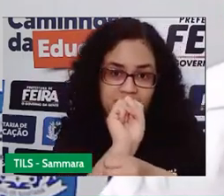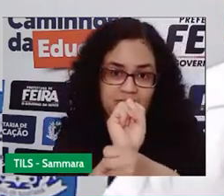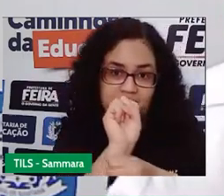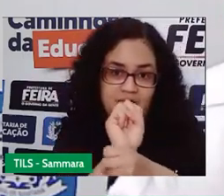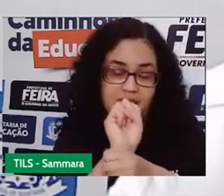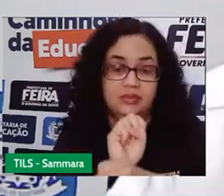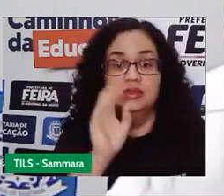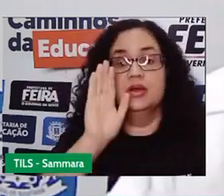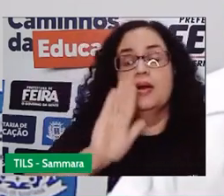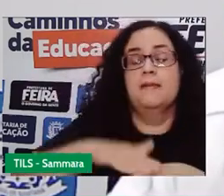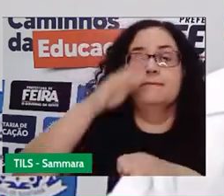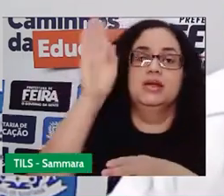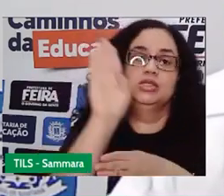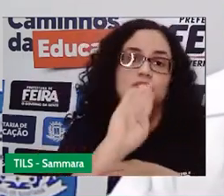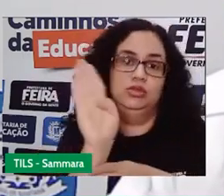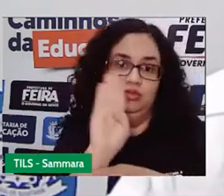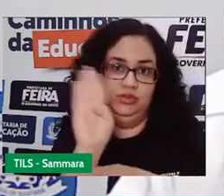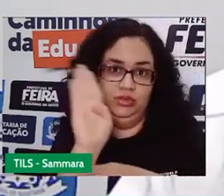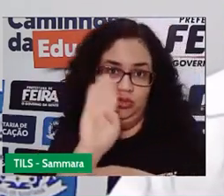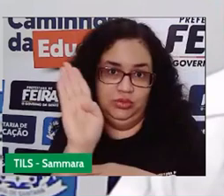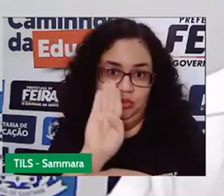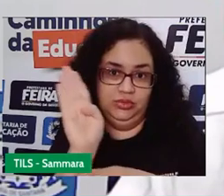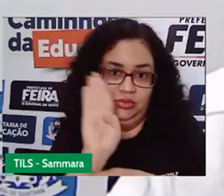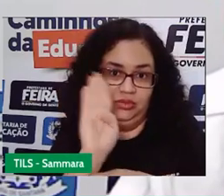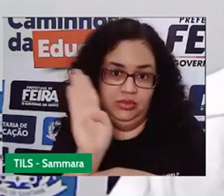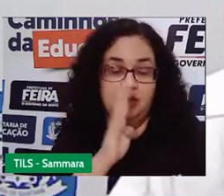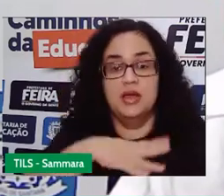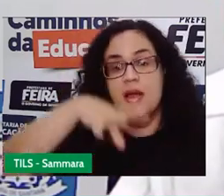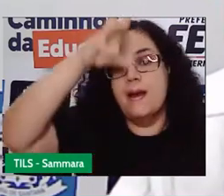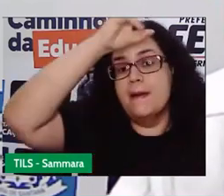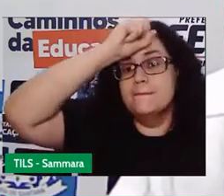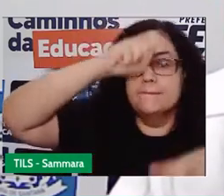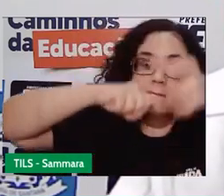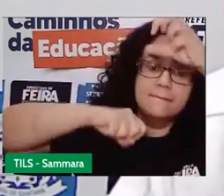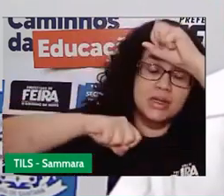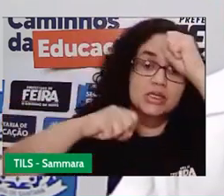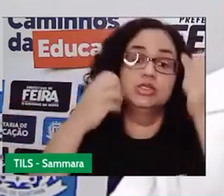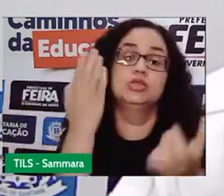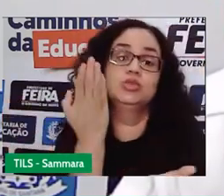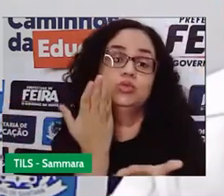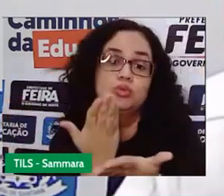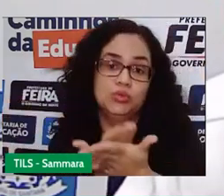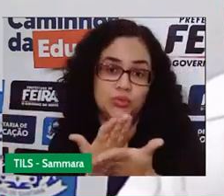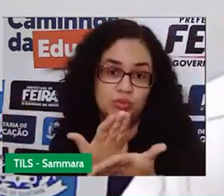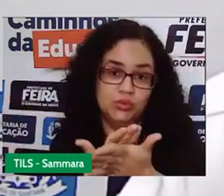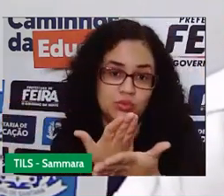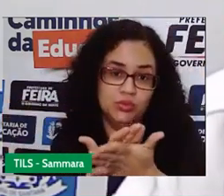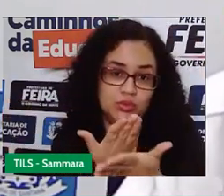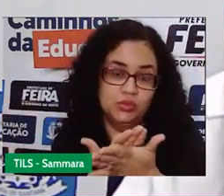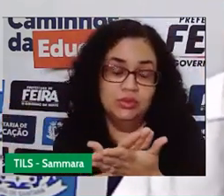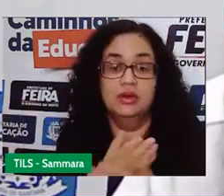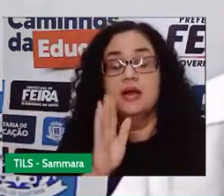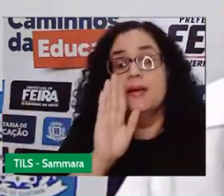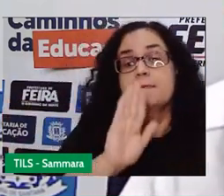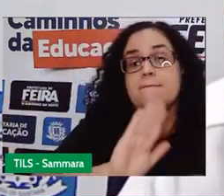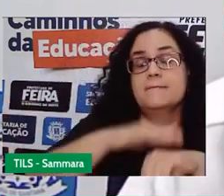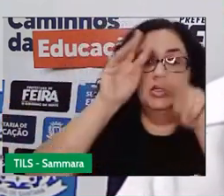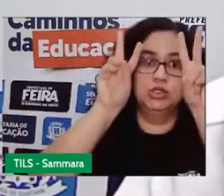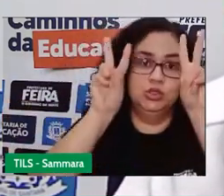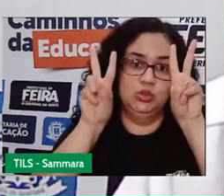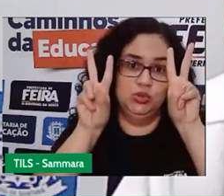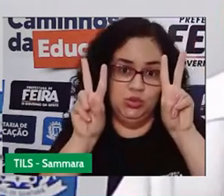estamos aqui para mais uma videoaula, para aprendermos, né? Estudarmos e aprendermos sobre mais um